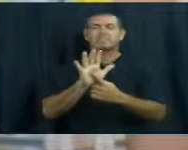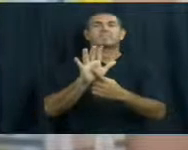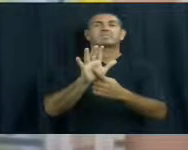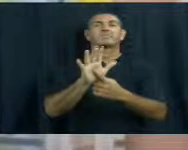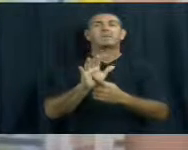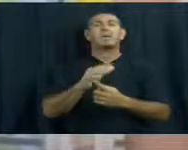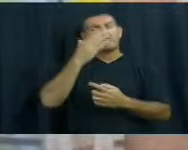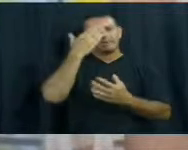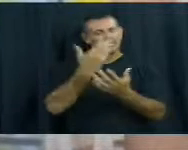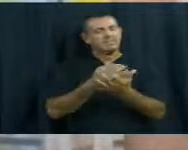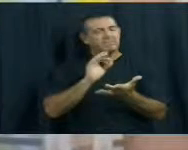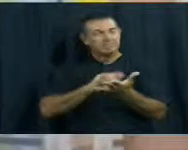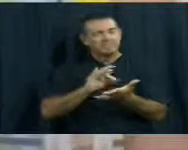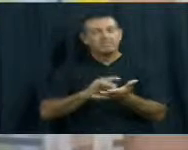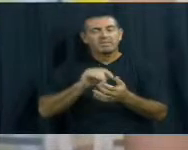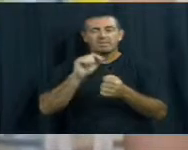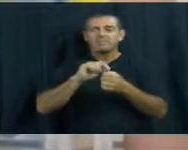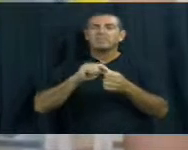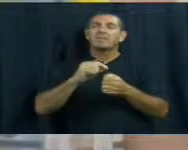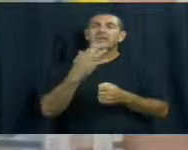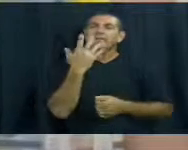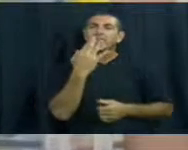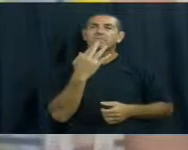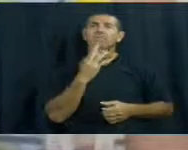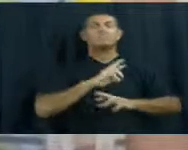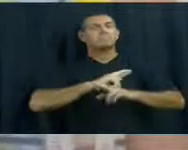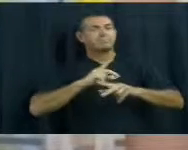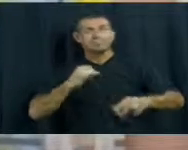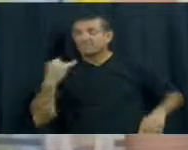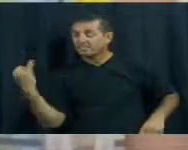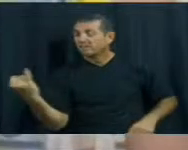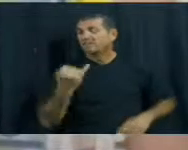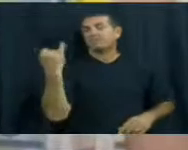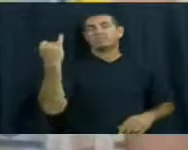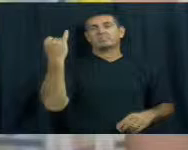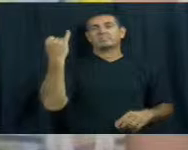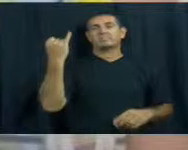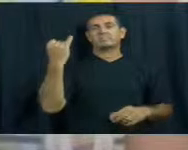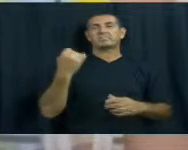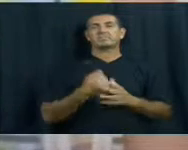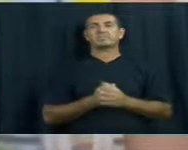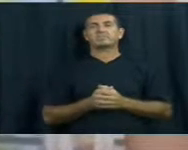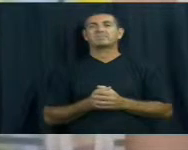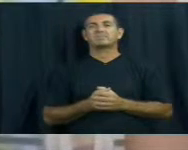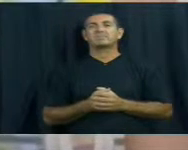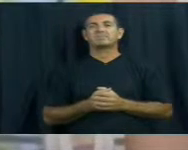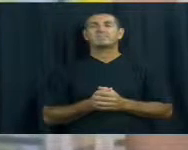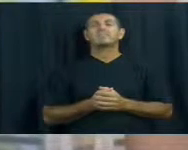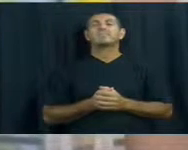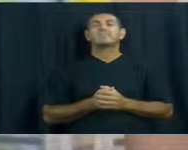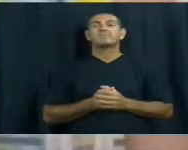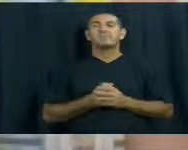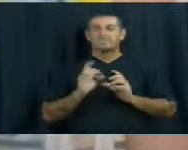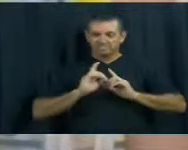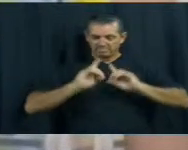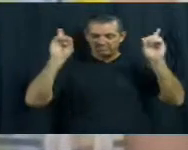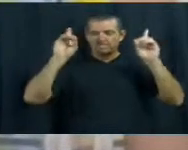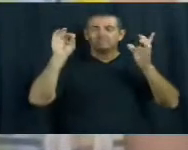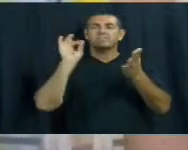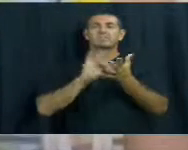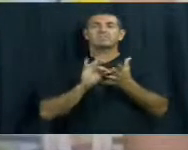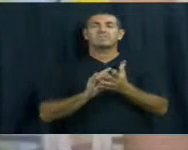que com certeza nós iremos fazer um carnaval diferente e eficiente na nossa cidade. Muito obrigada